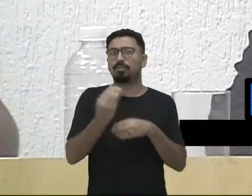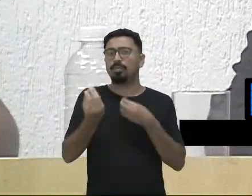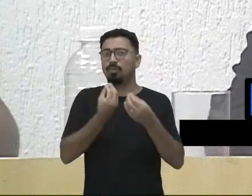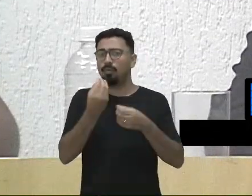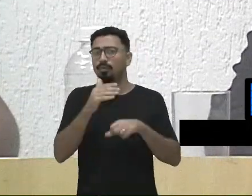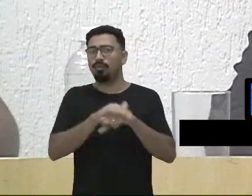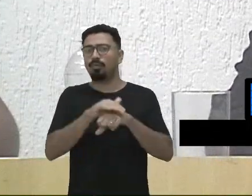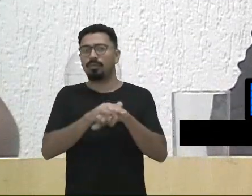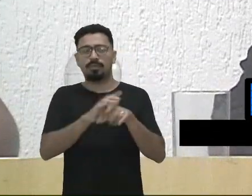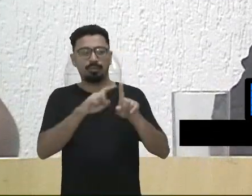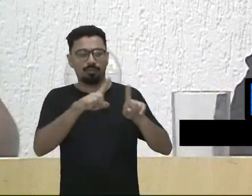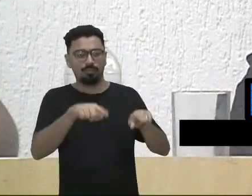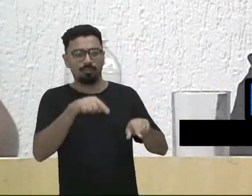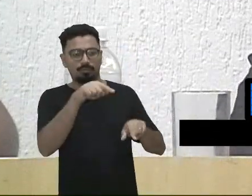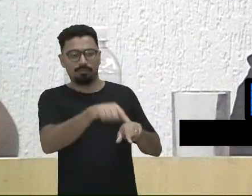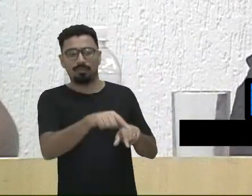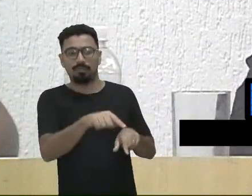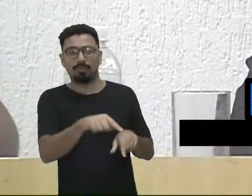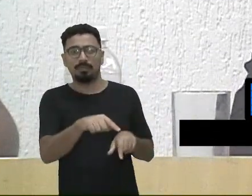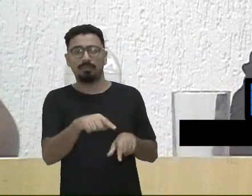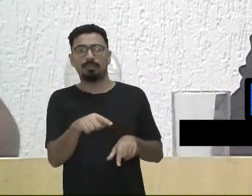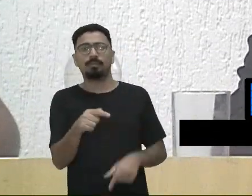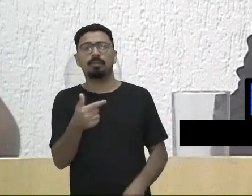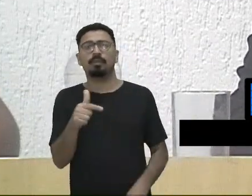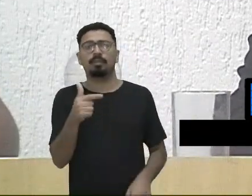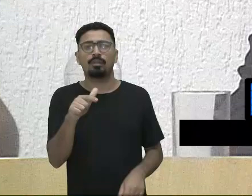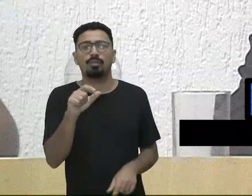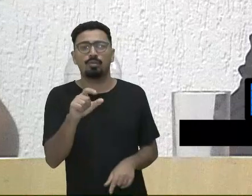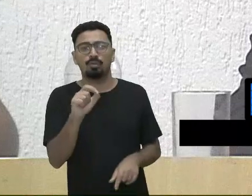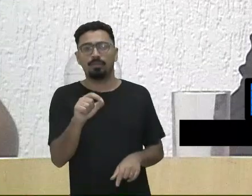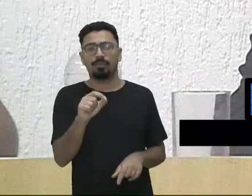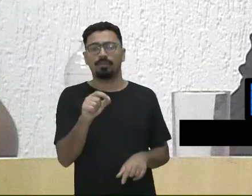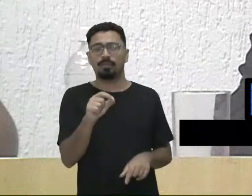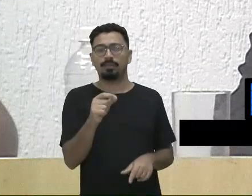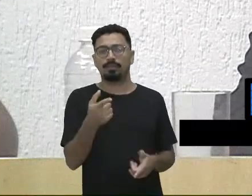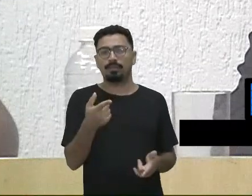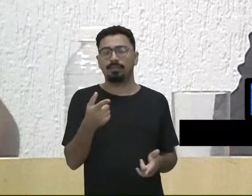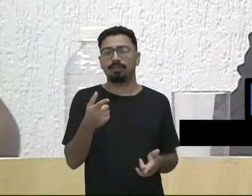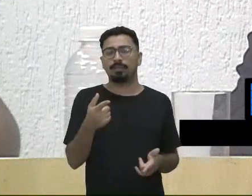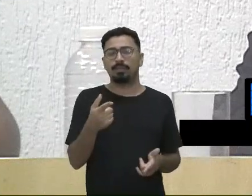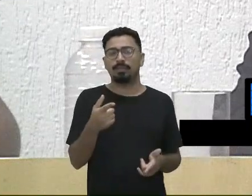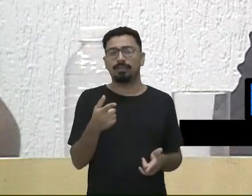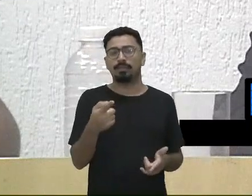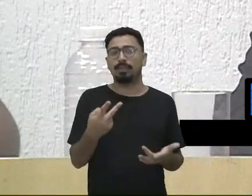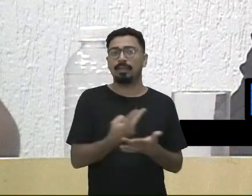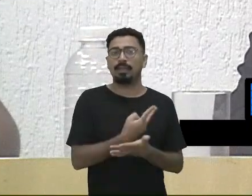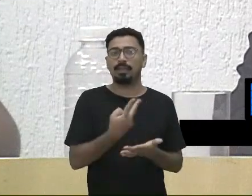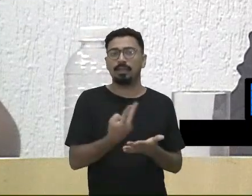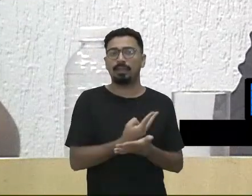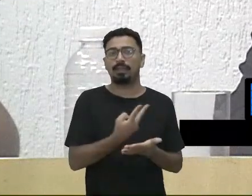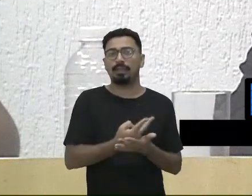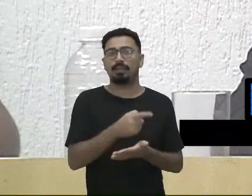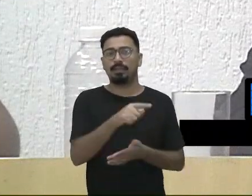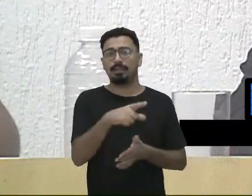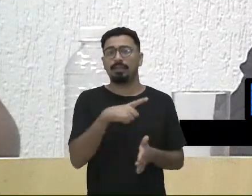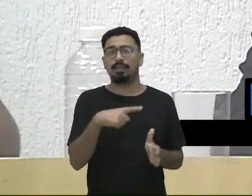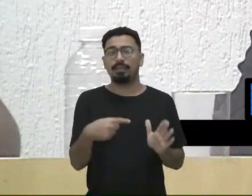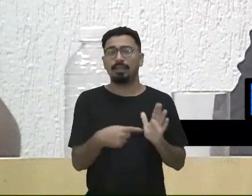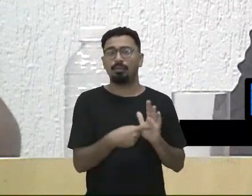com meu funcionário, meu servidor, para que ele não se lasque? Já que a lei está aí, a denúncia está